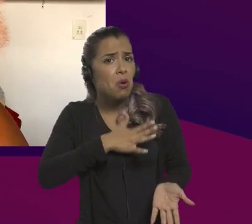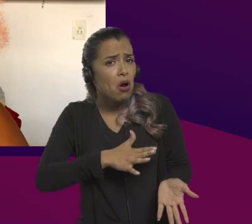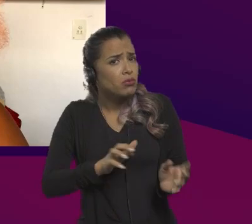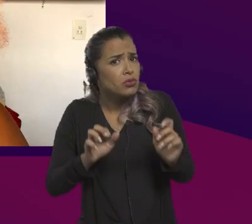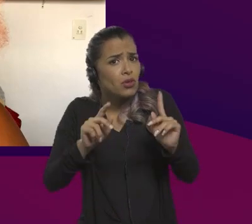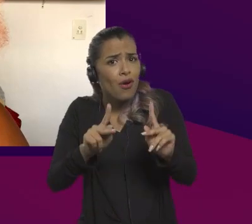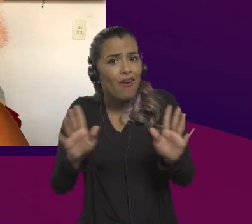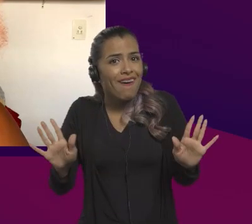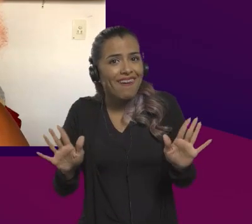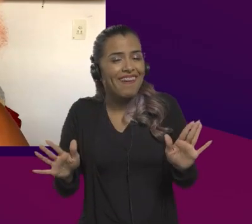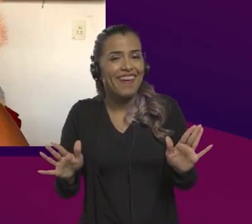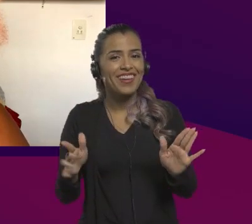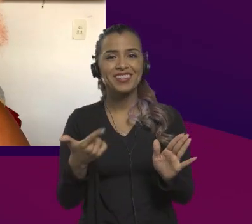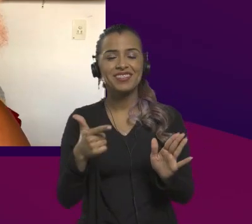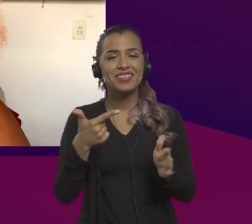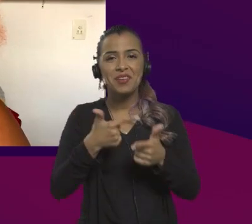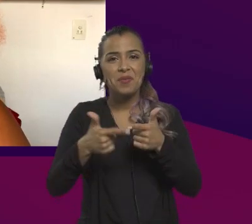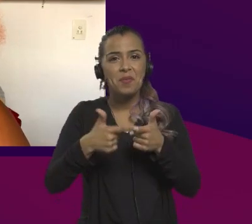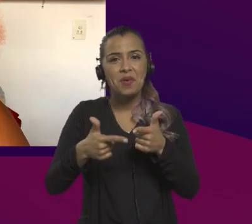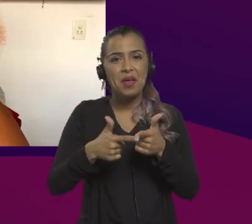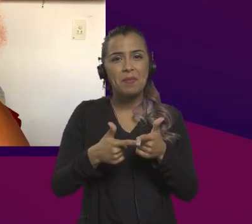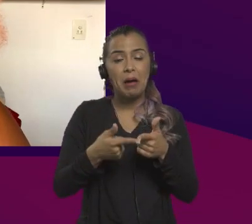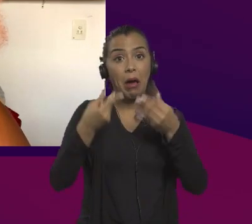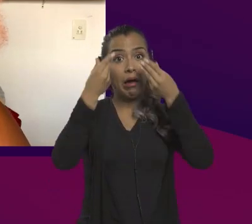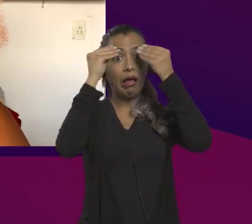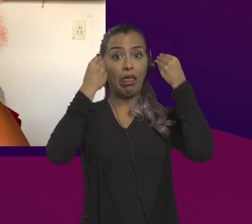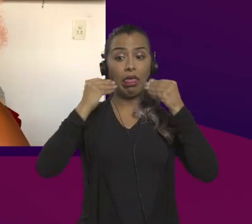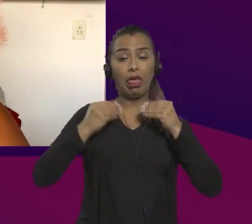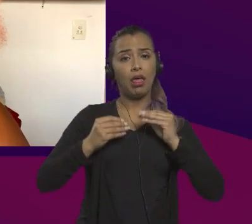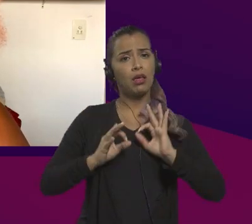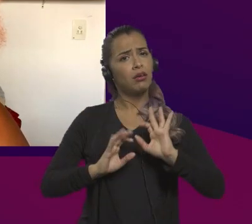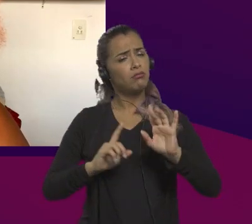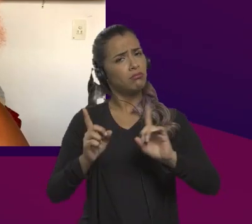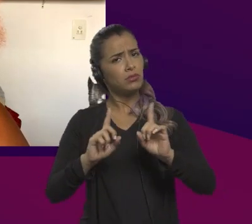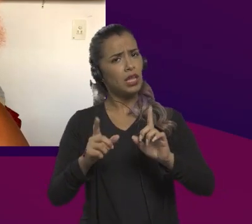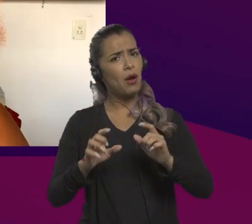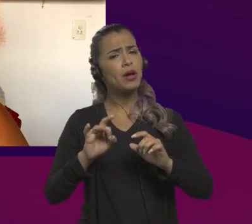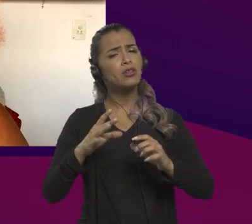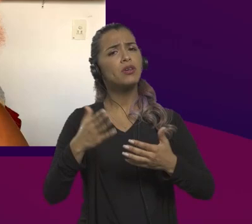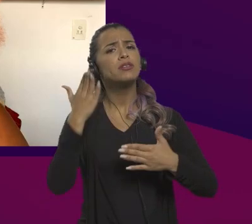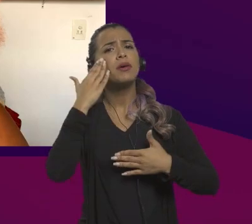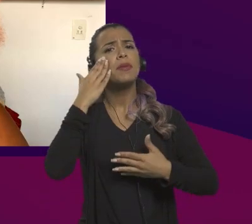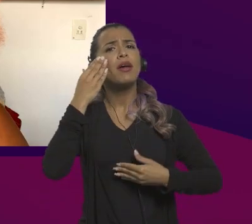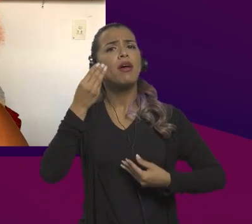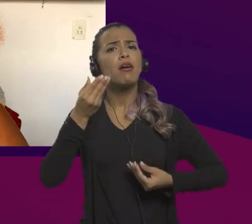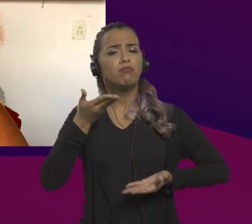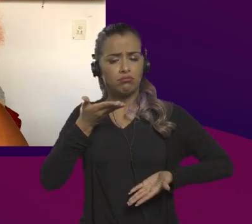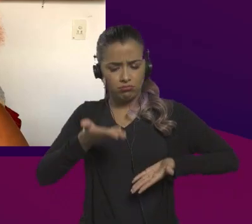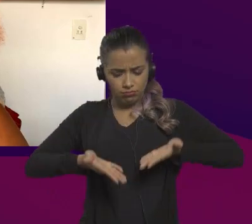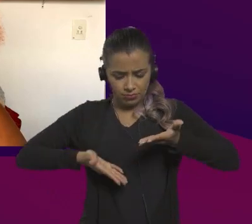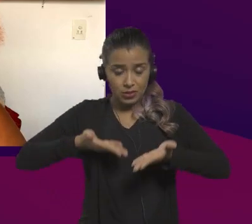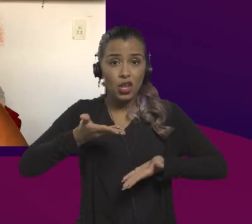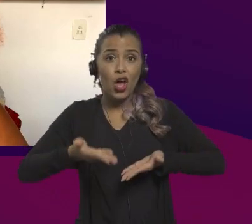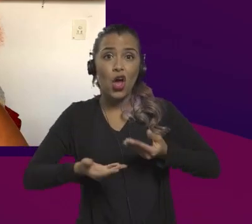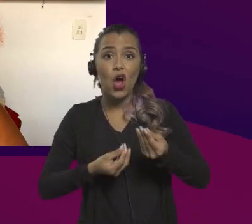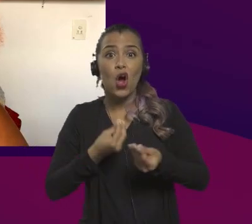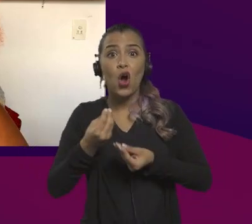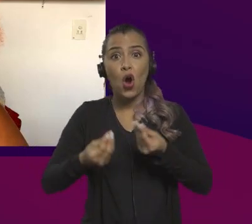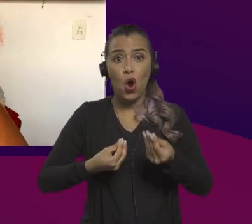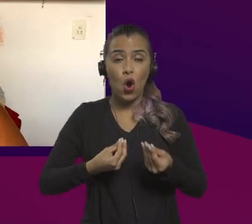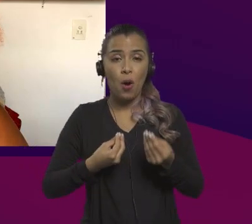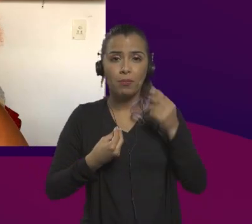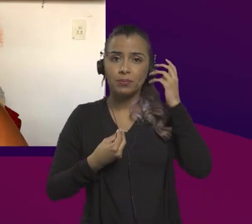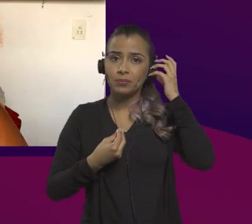E tratar não significa se embelezar, significa lidar com aquilo, lidar com emoções, lidar com a sua vida. Então,